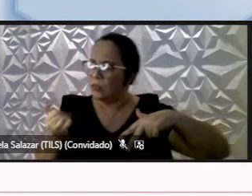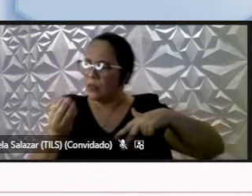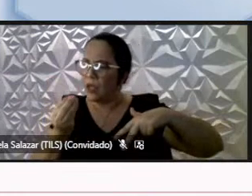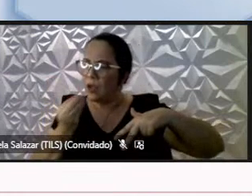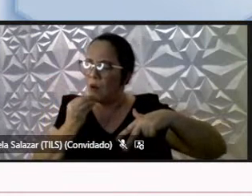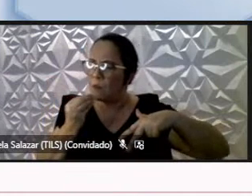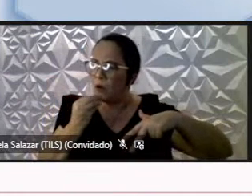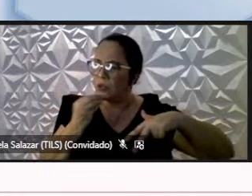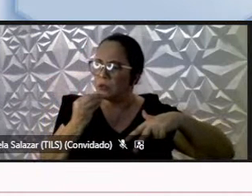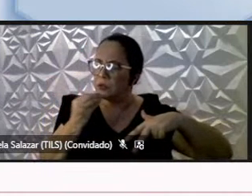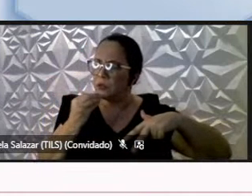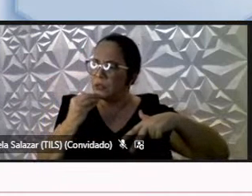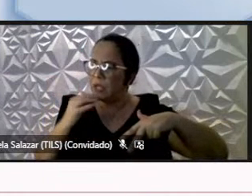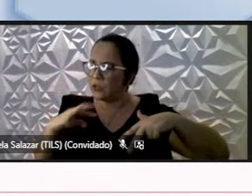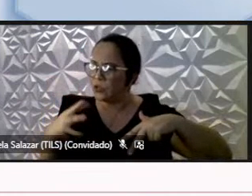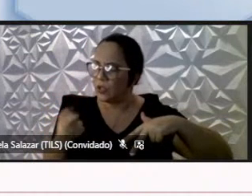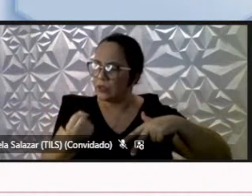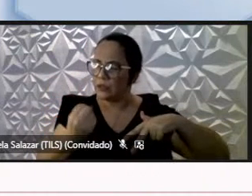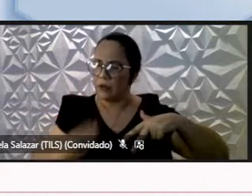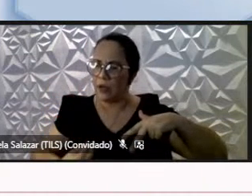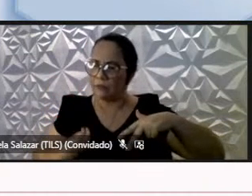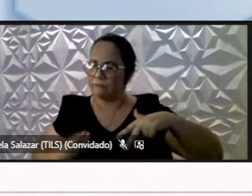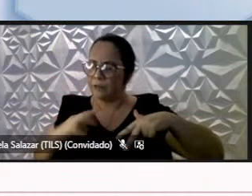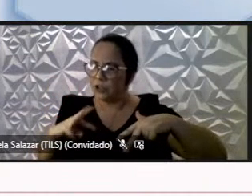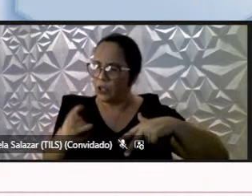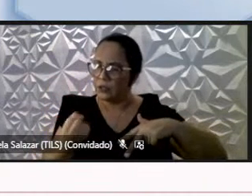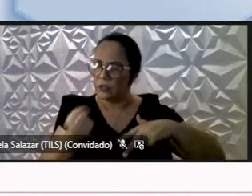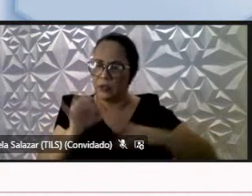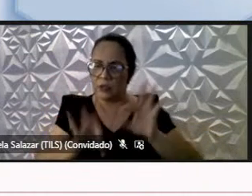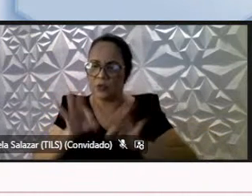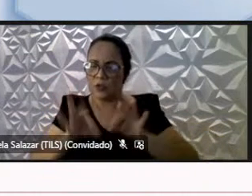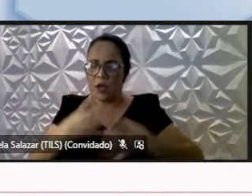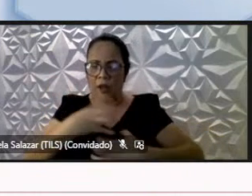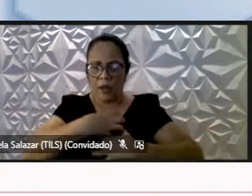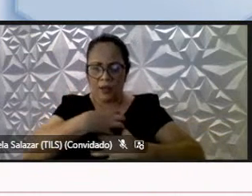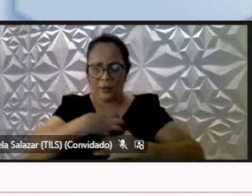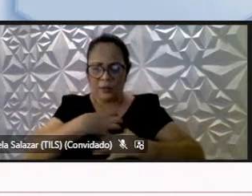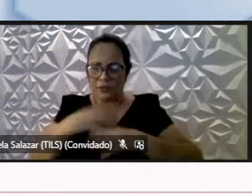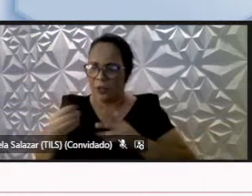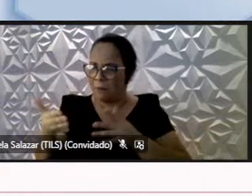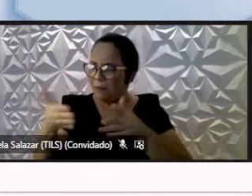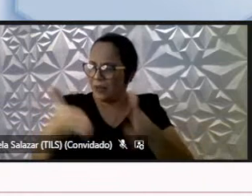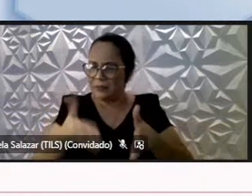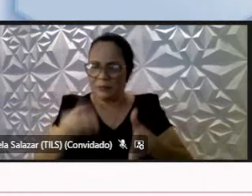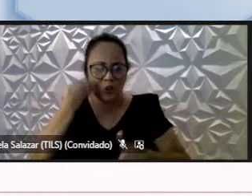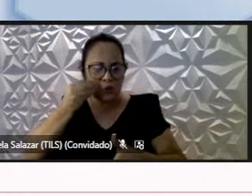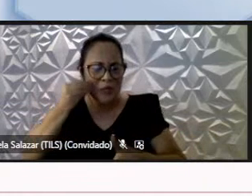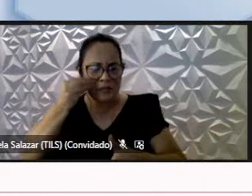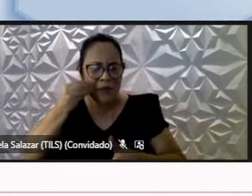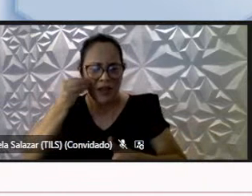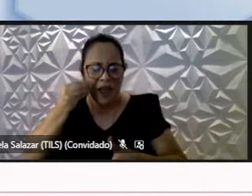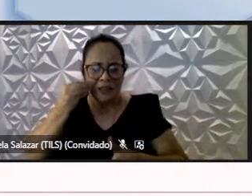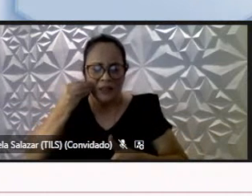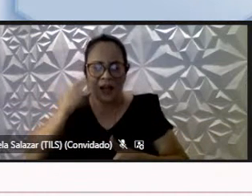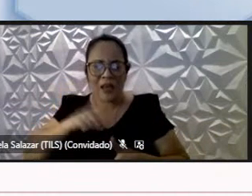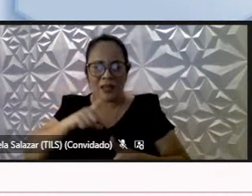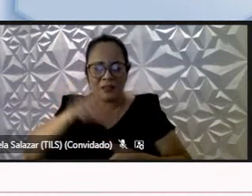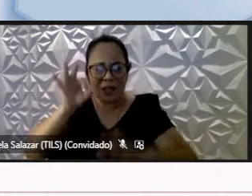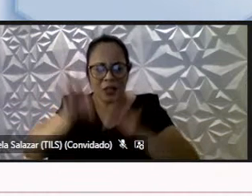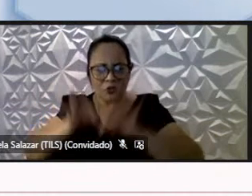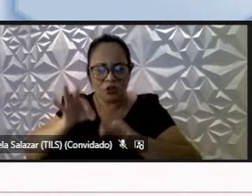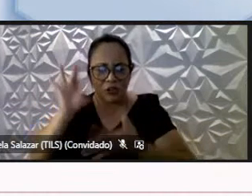dos danos que foram sofridos, ela tem a sensação de participar de uma experiência real de justiça. It